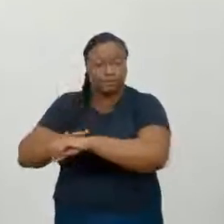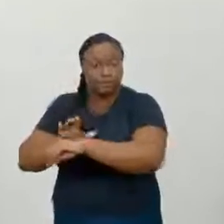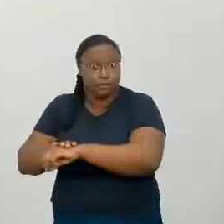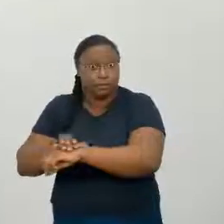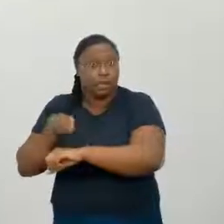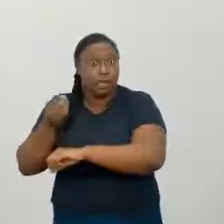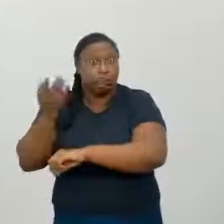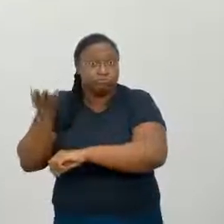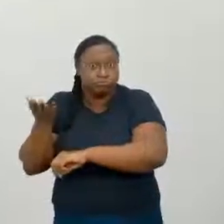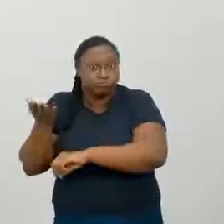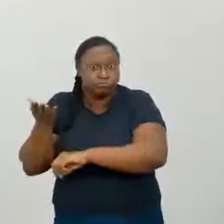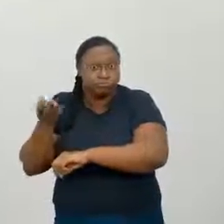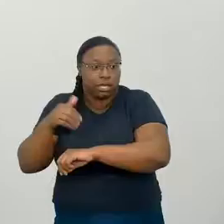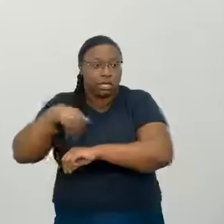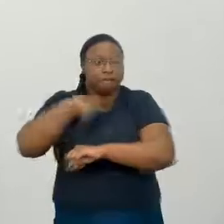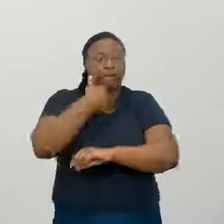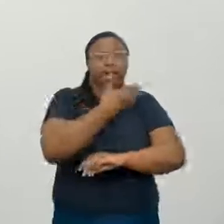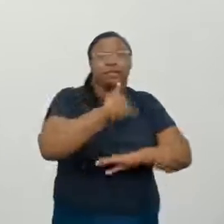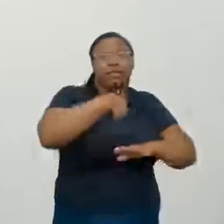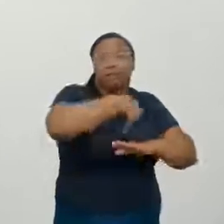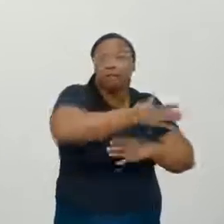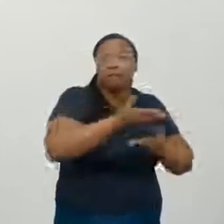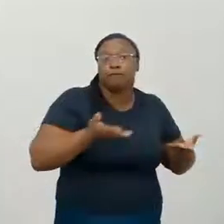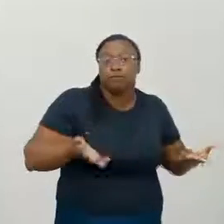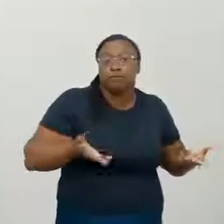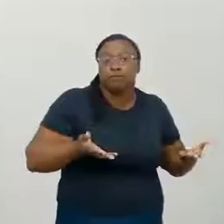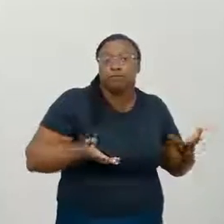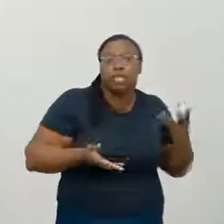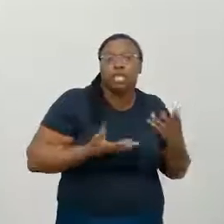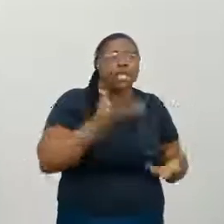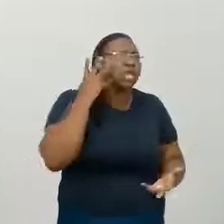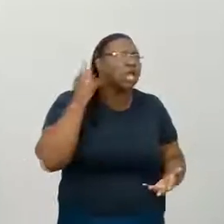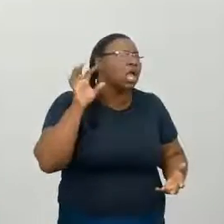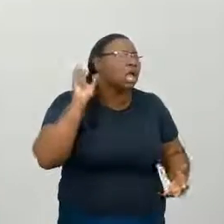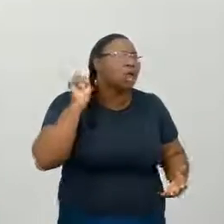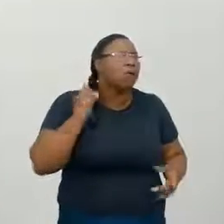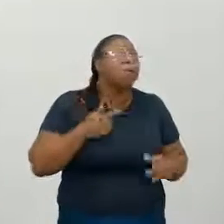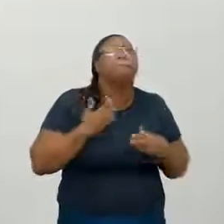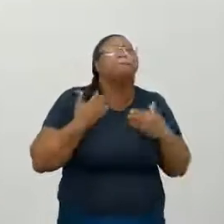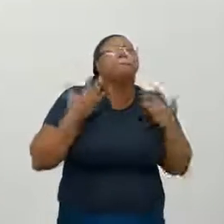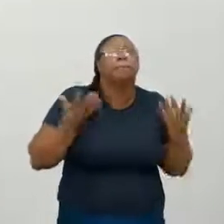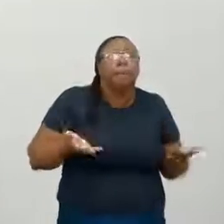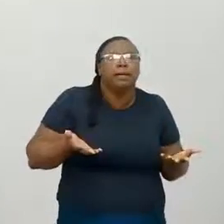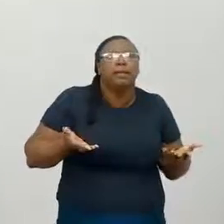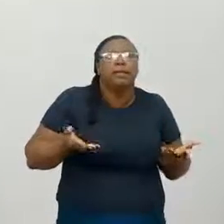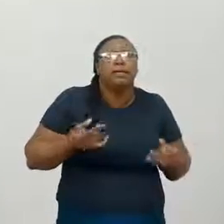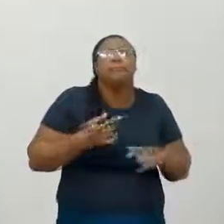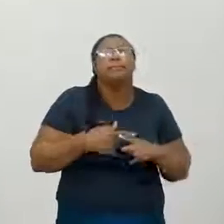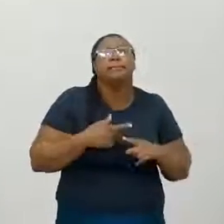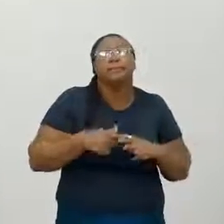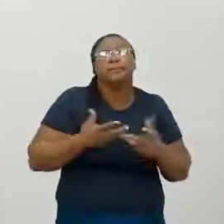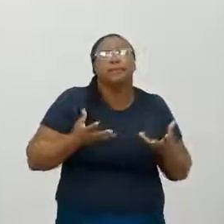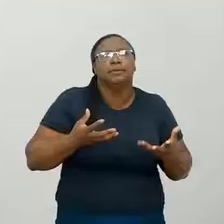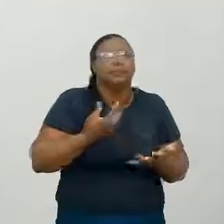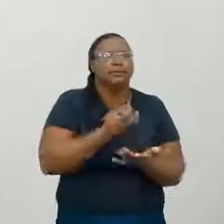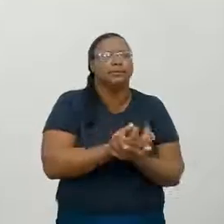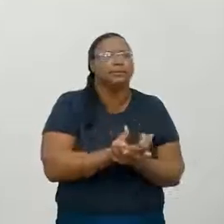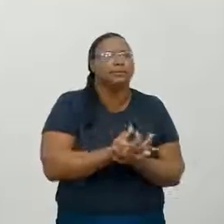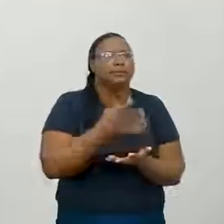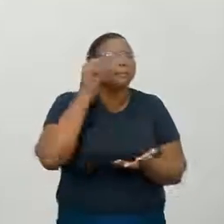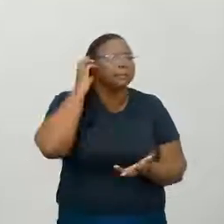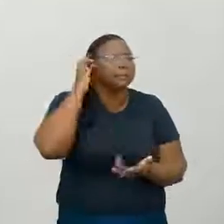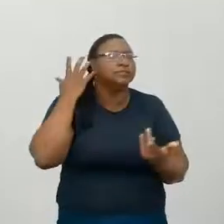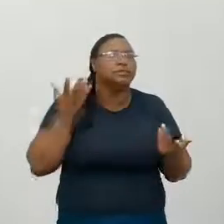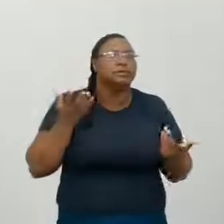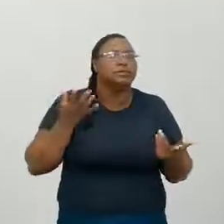Quem são as pessoas realmente que ouvem, para quê? Qual o intuito daquilo ali, né? Quem são as pessoas que estão produzindo? Então essa